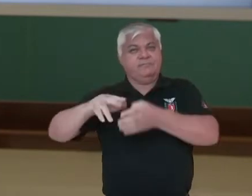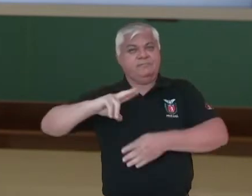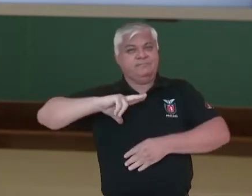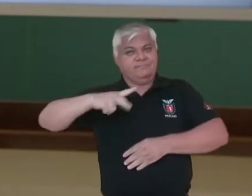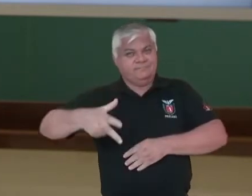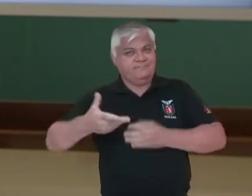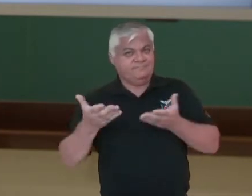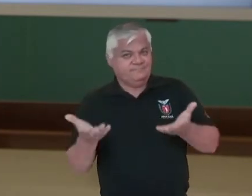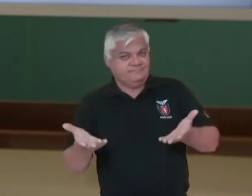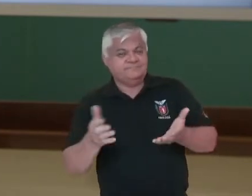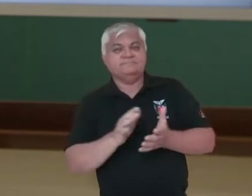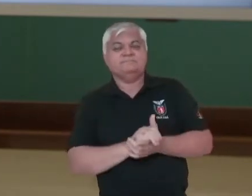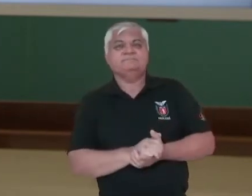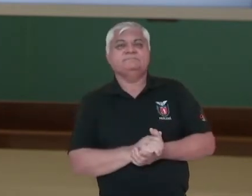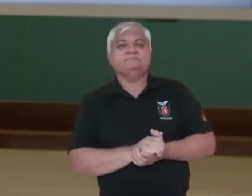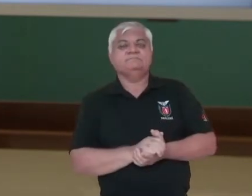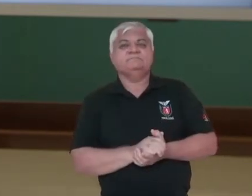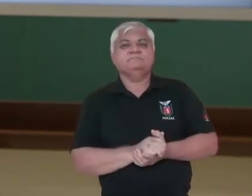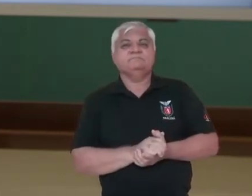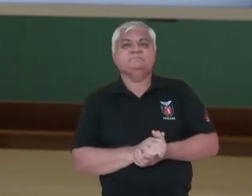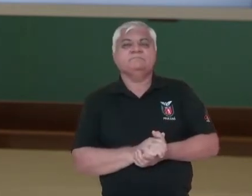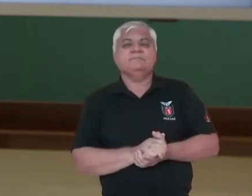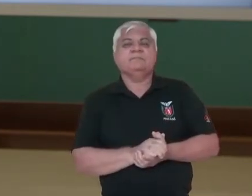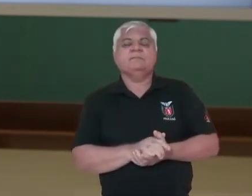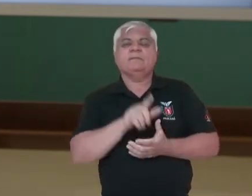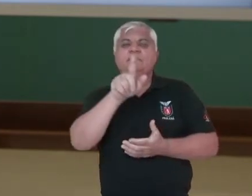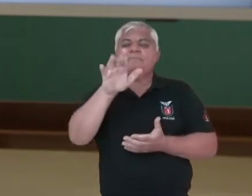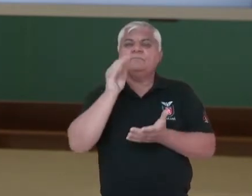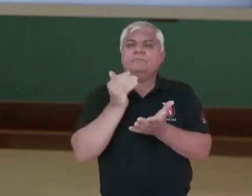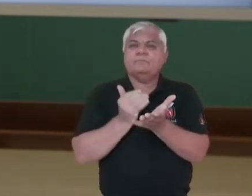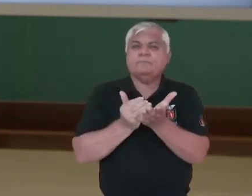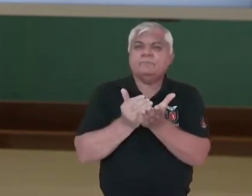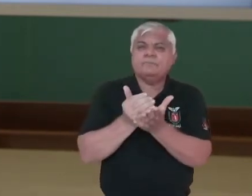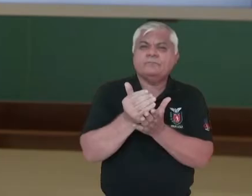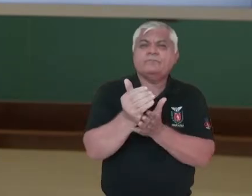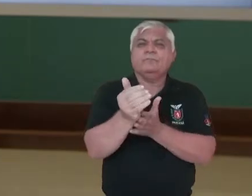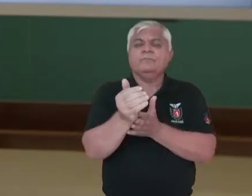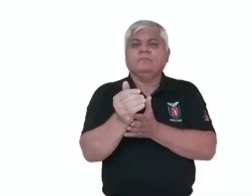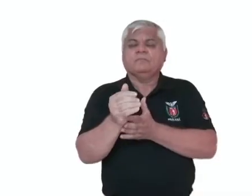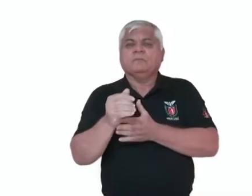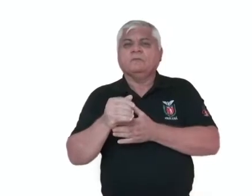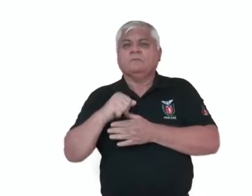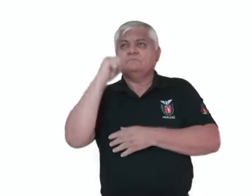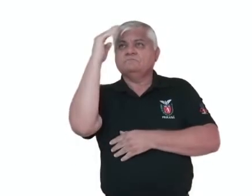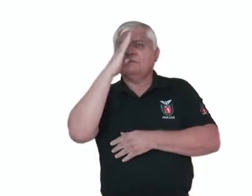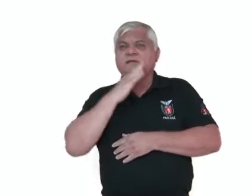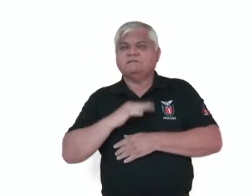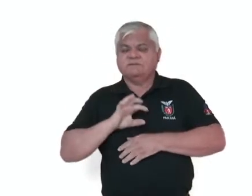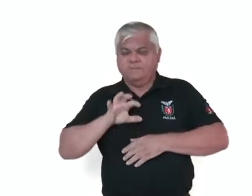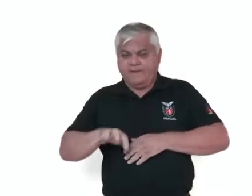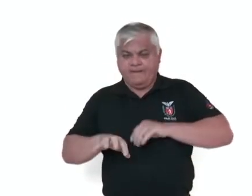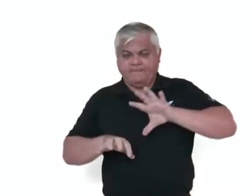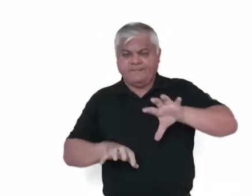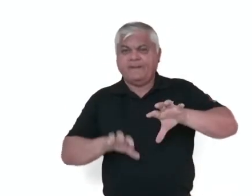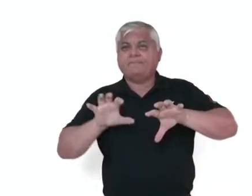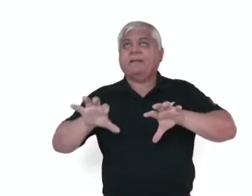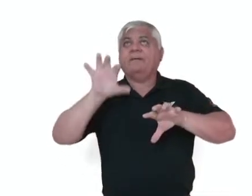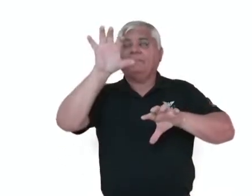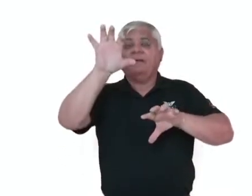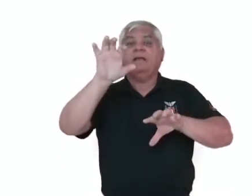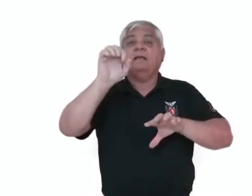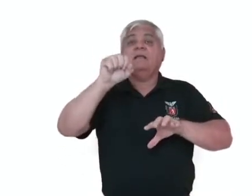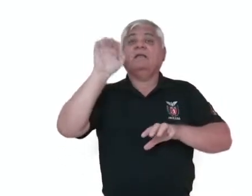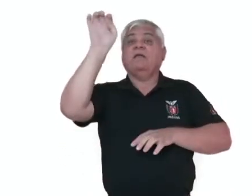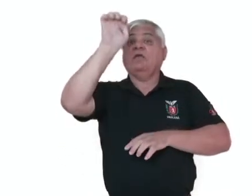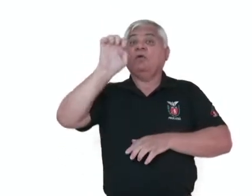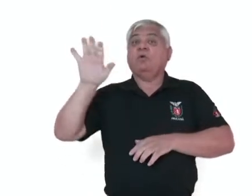desenvolvidas. Então, vamos pensar juntos ali. No início da colonização, a população de origem europeia e